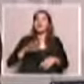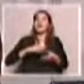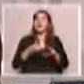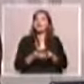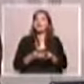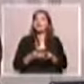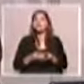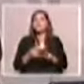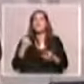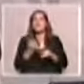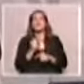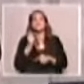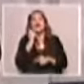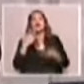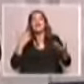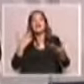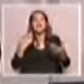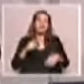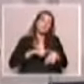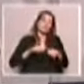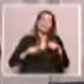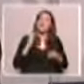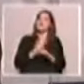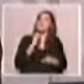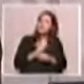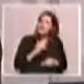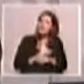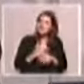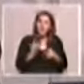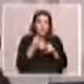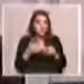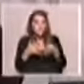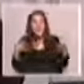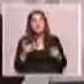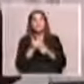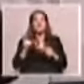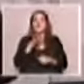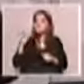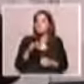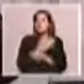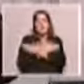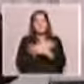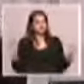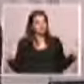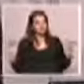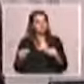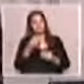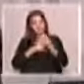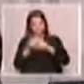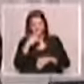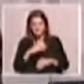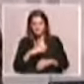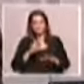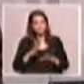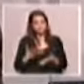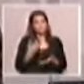sobretudo procurado nas quadras festivas, uhum. E, portanto, trazer a família e os amigos, não é? Uhum. Agora, se me